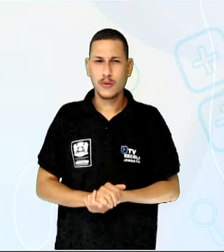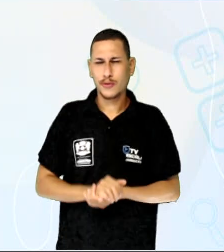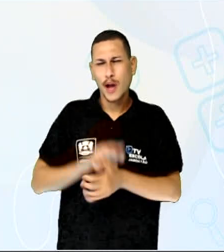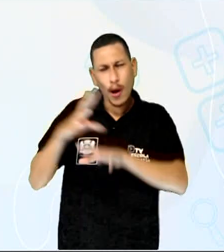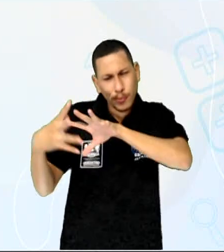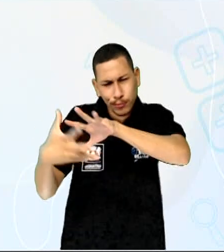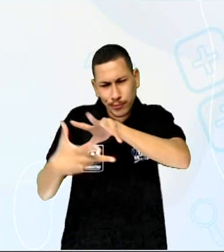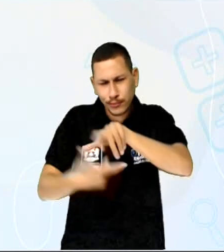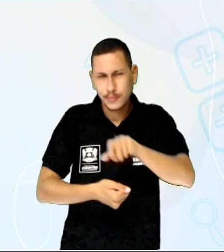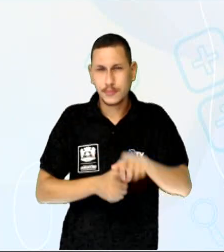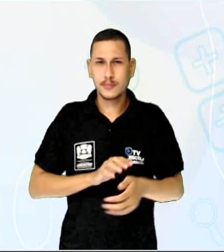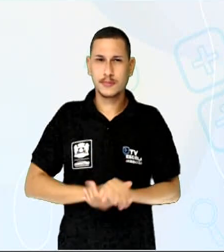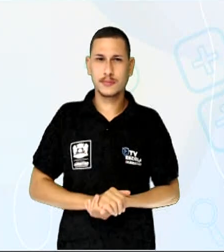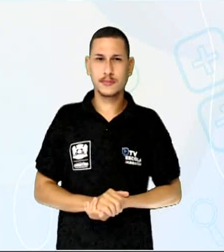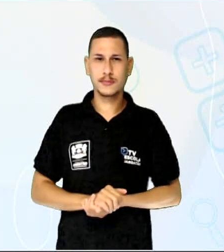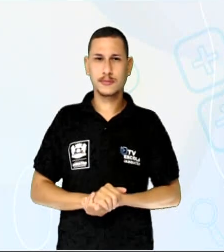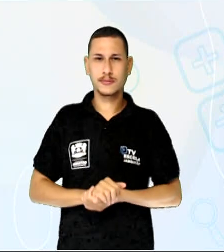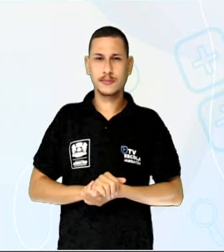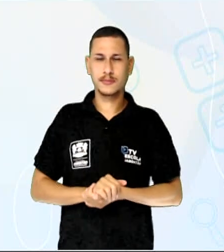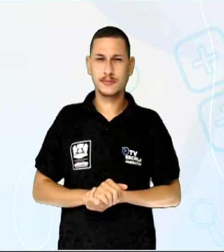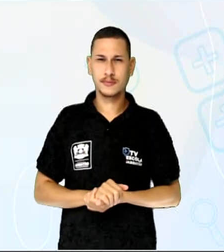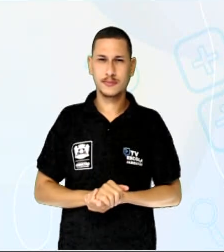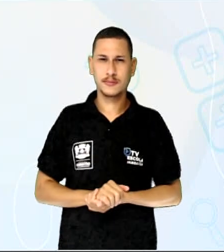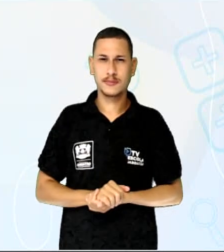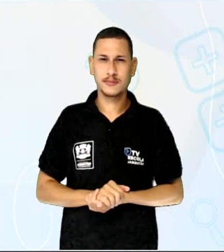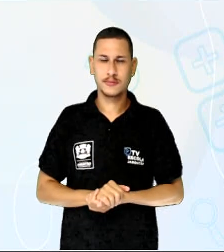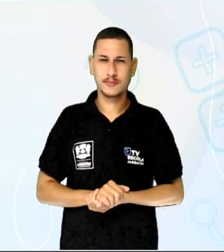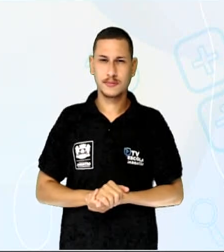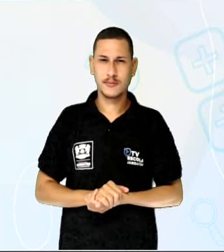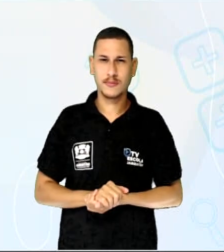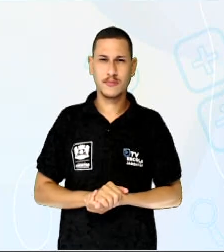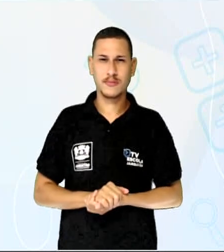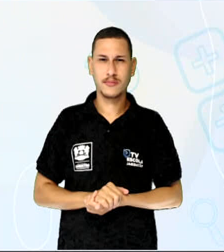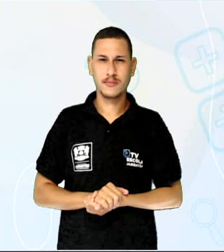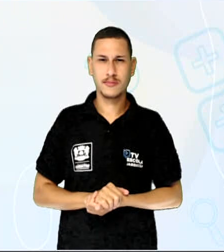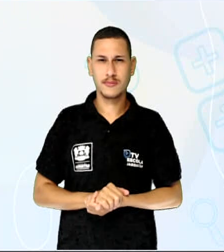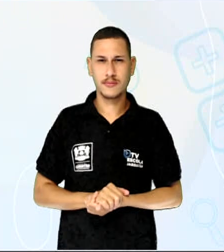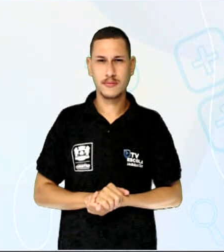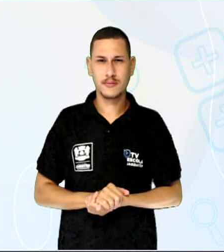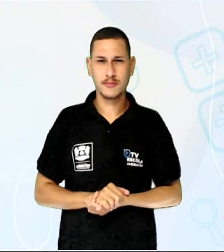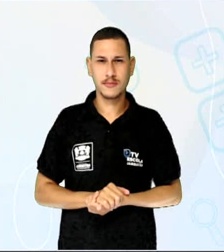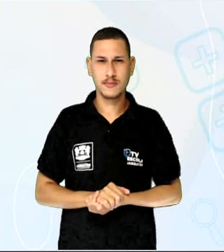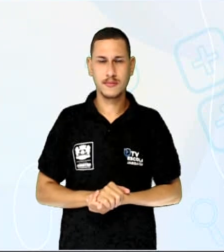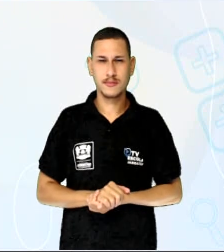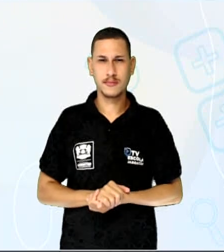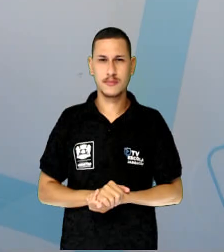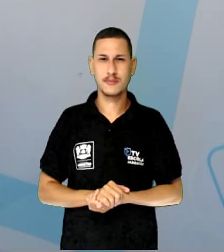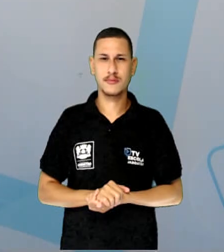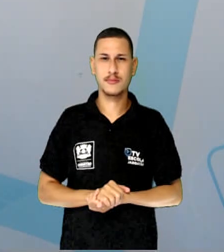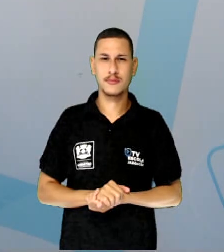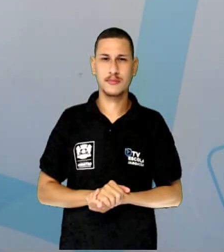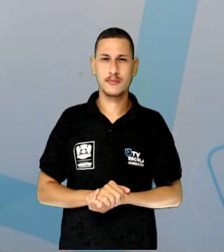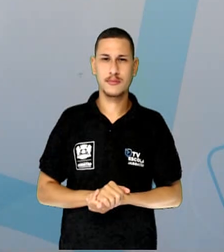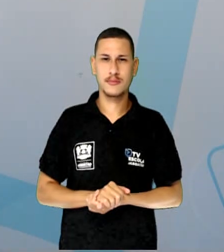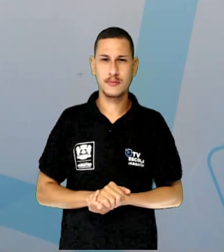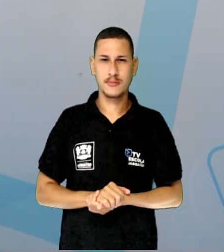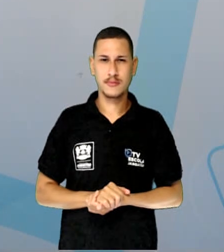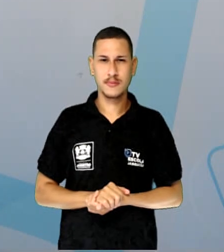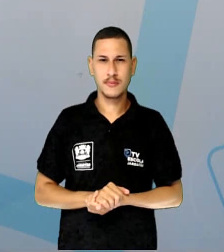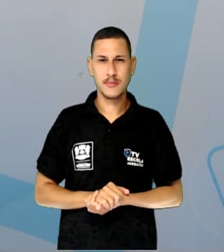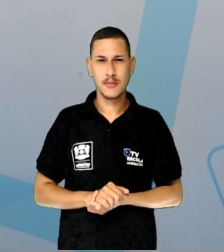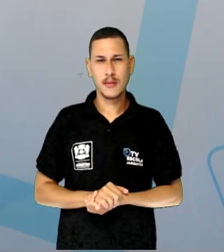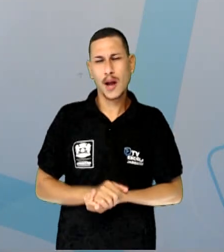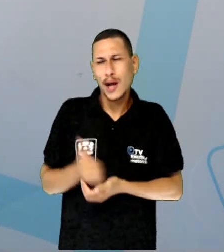world. If she won the lottery, she would travel all over the world. Ou seja, se